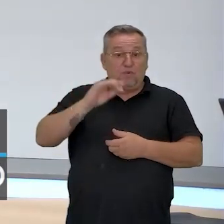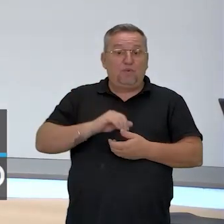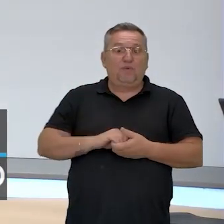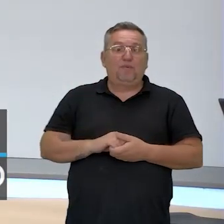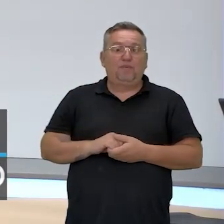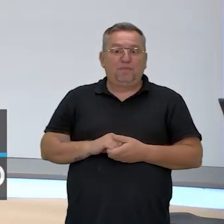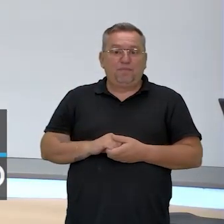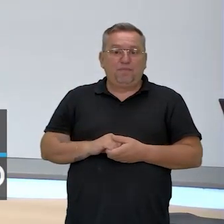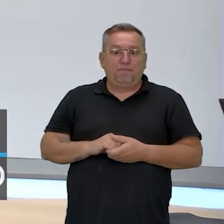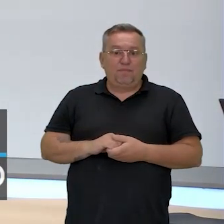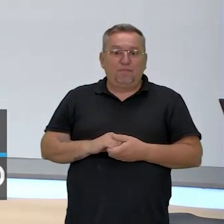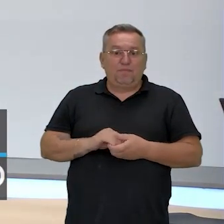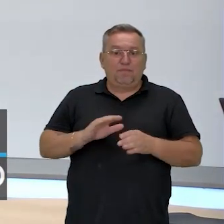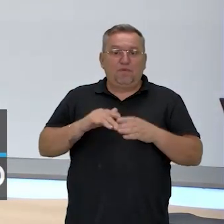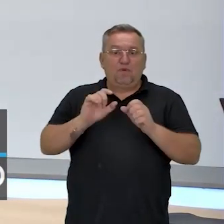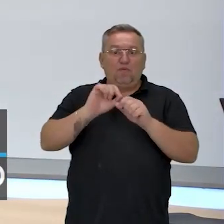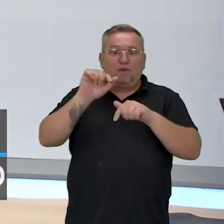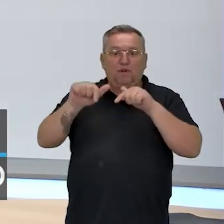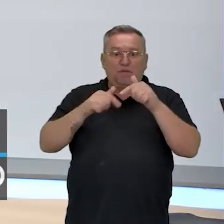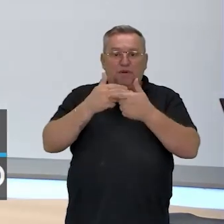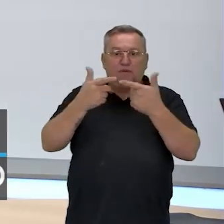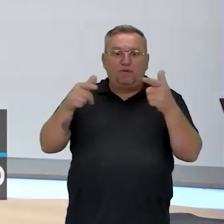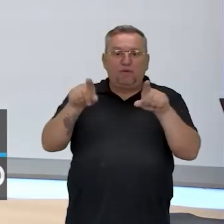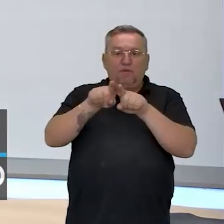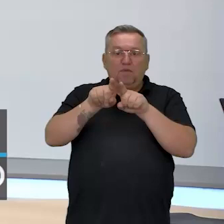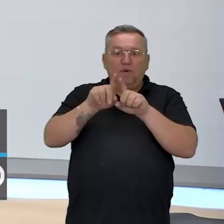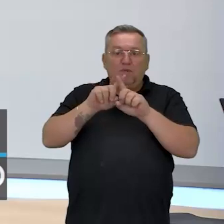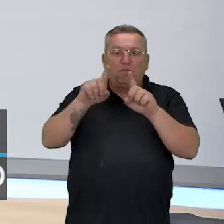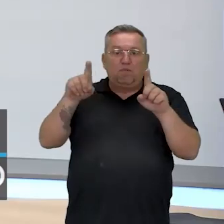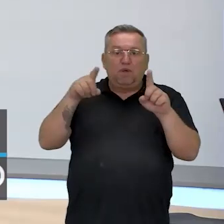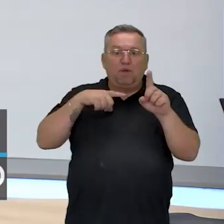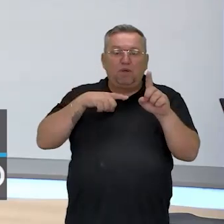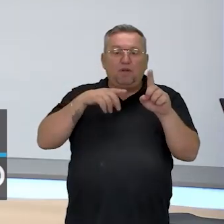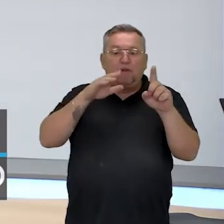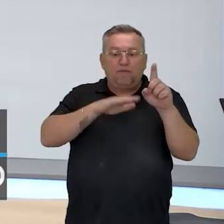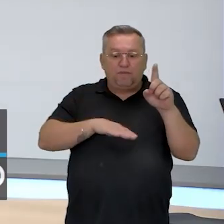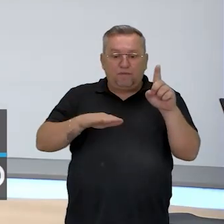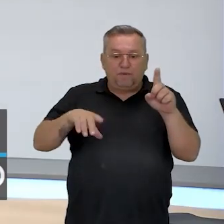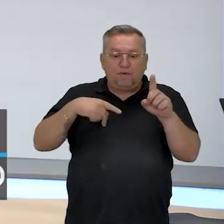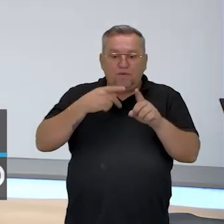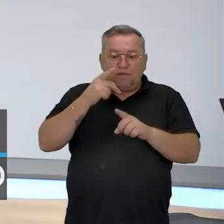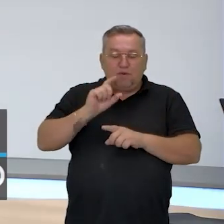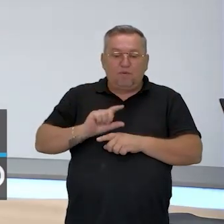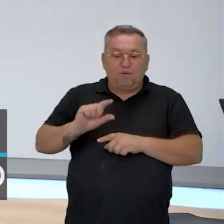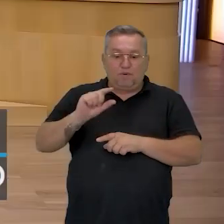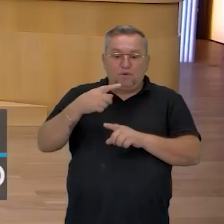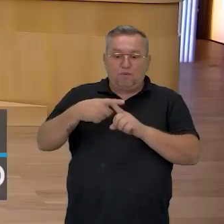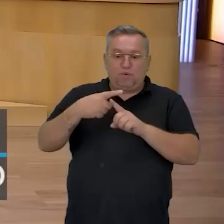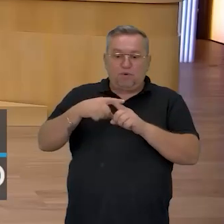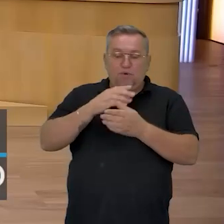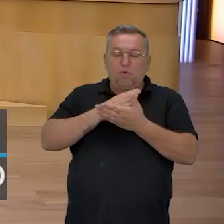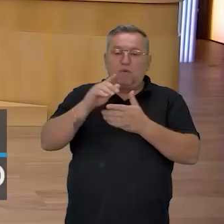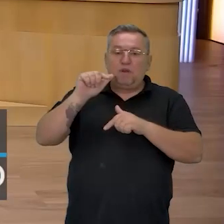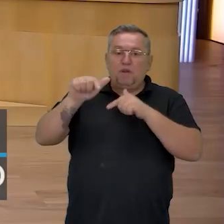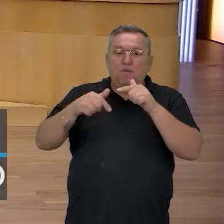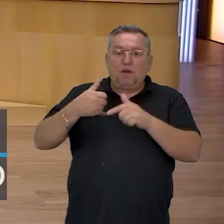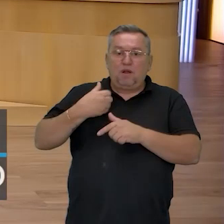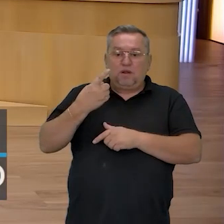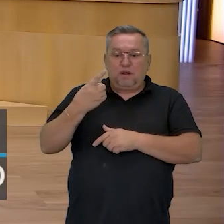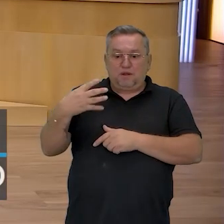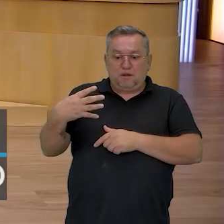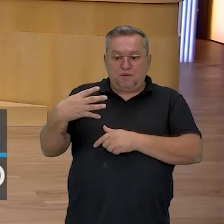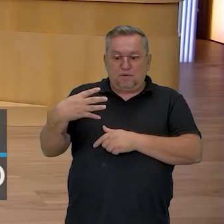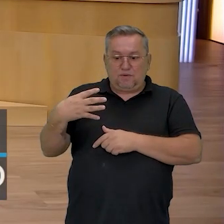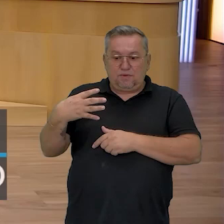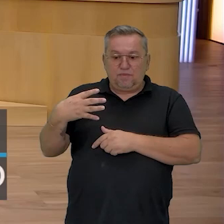lá na frente quando ela vai arrumar emprego, tal. Mas a infância dela... Eu estou comentando isso porque eu comecei a trabalhar com 14 anos. A minha